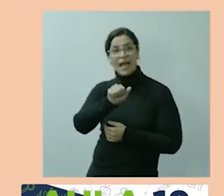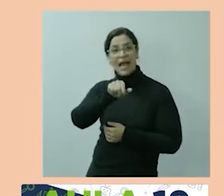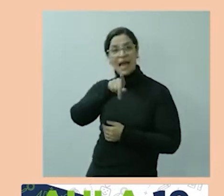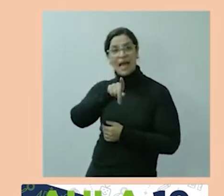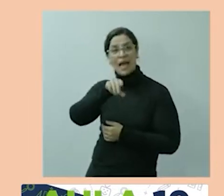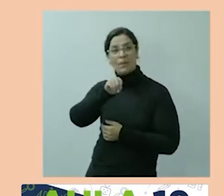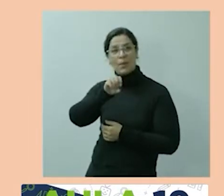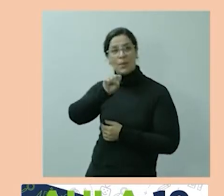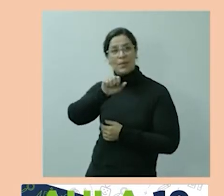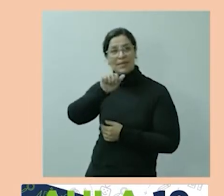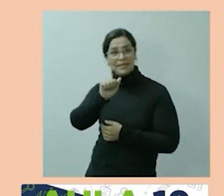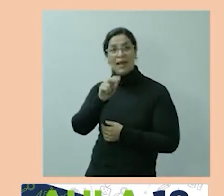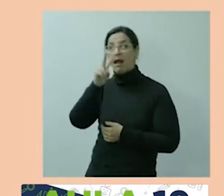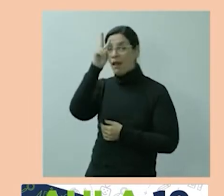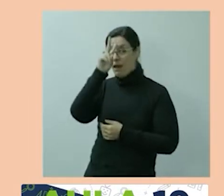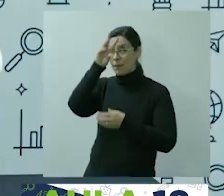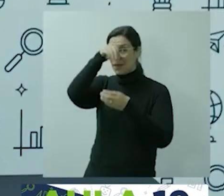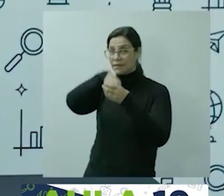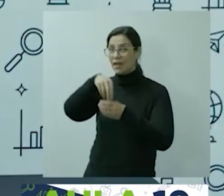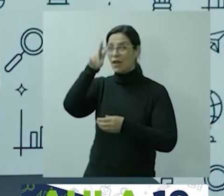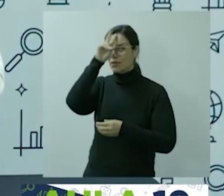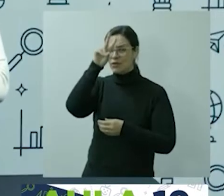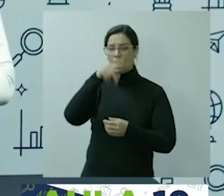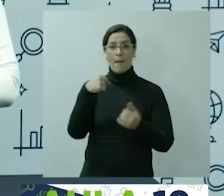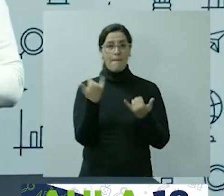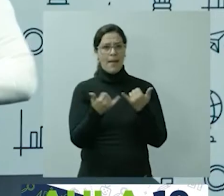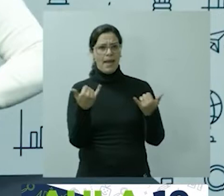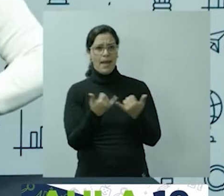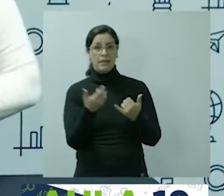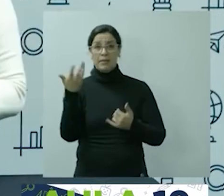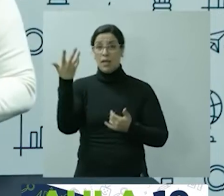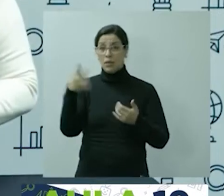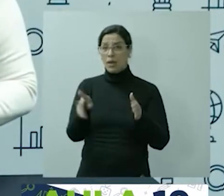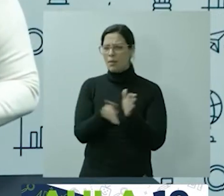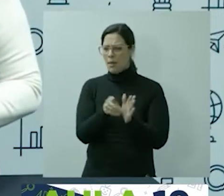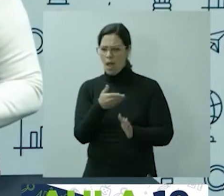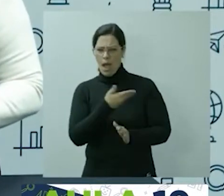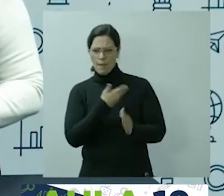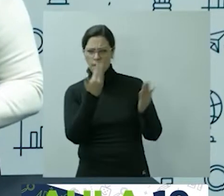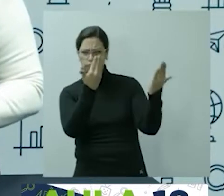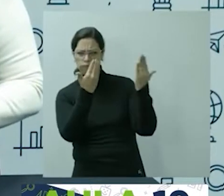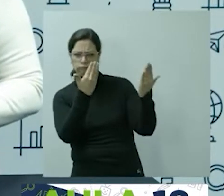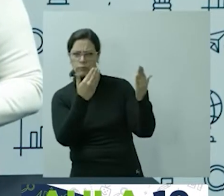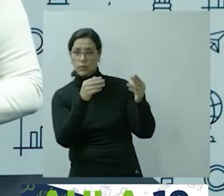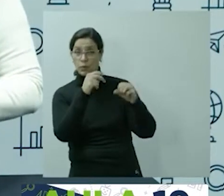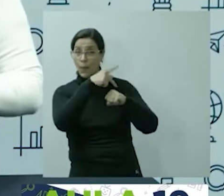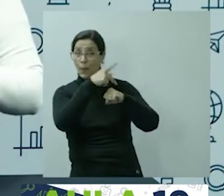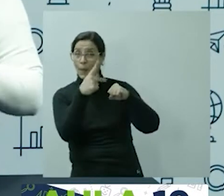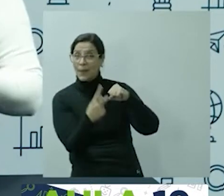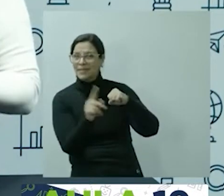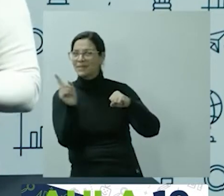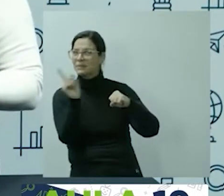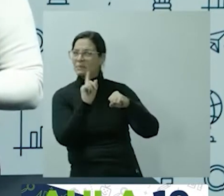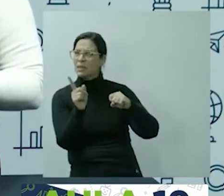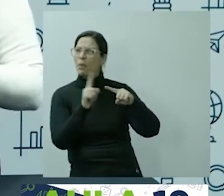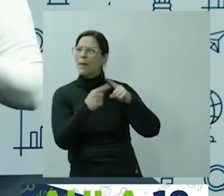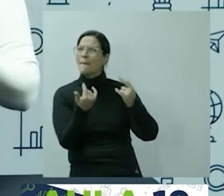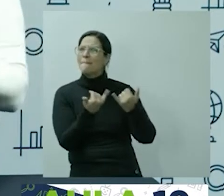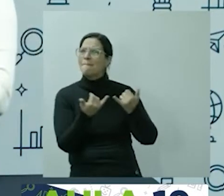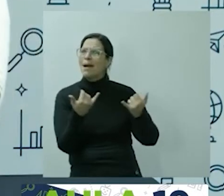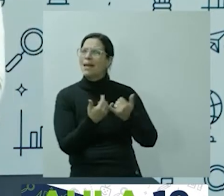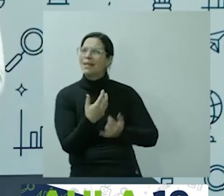raposa. Lembram que lá na história, no começo, ela não queria ficar muito amiga do pequeno príncipe e porque ela não se